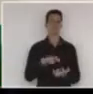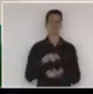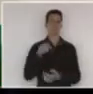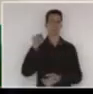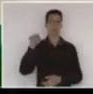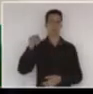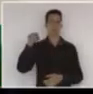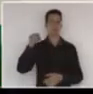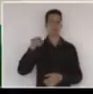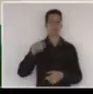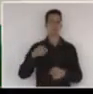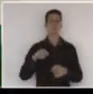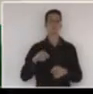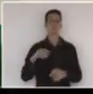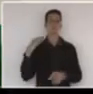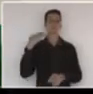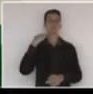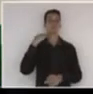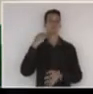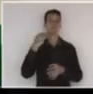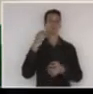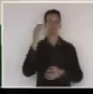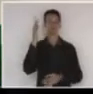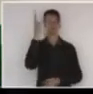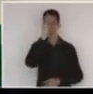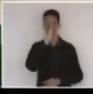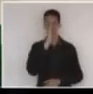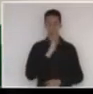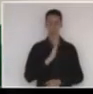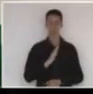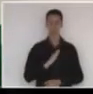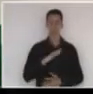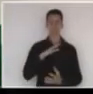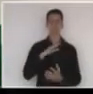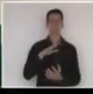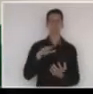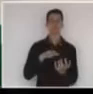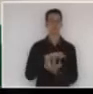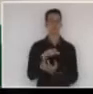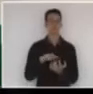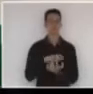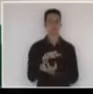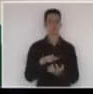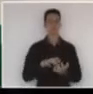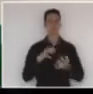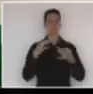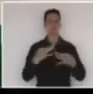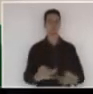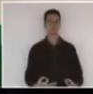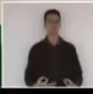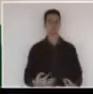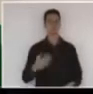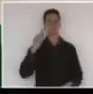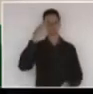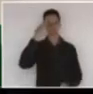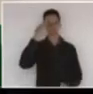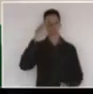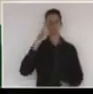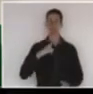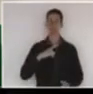os protestos são justos nós sabemos que o mercado regula o preço é assim desde que